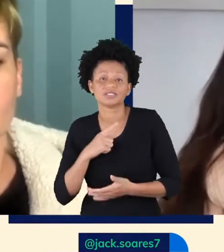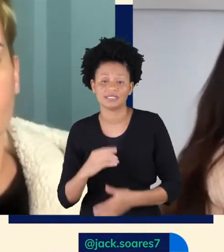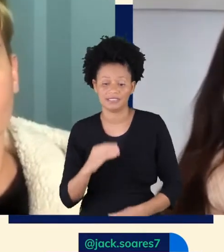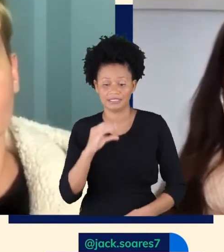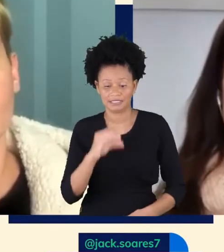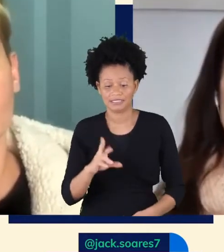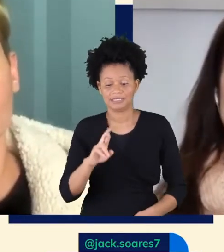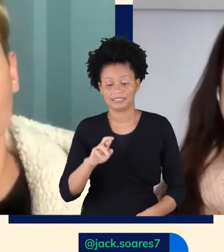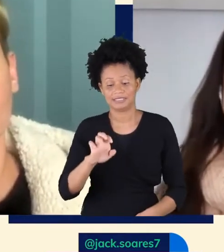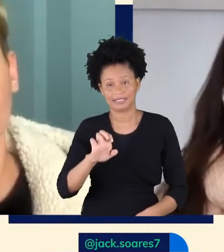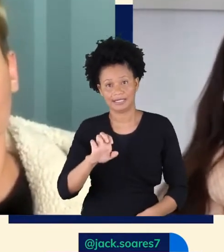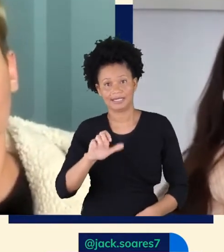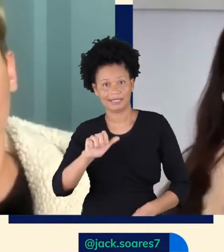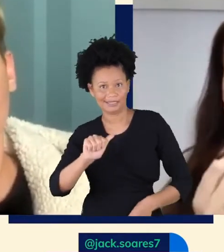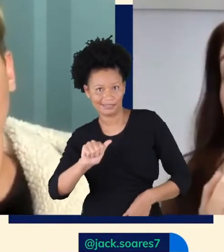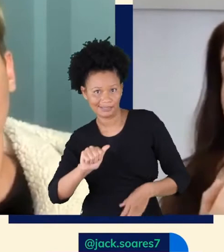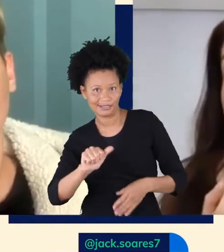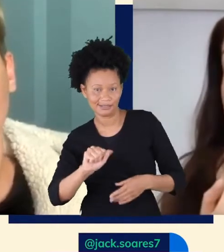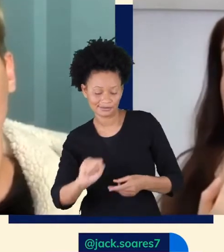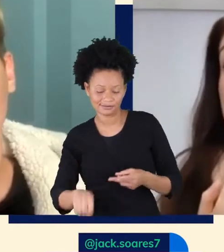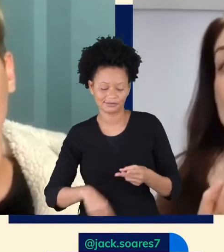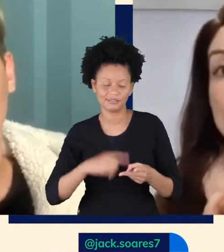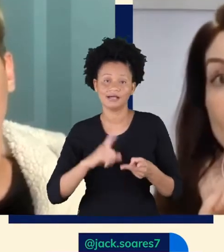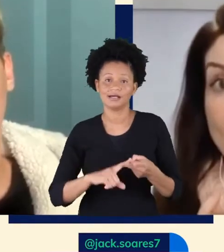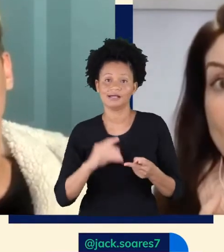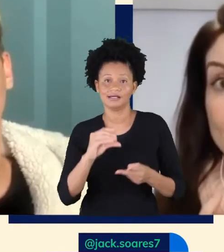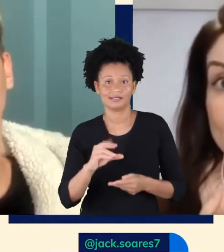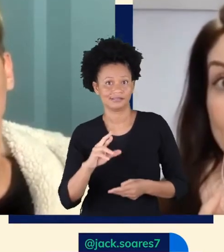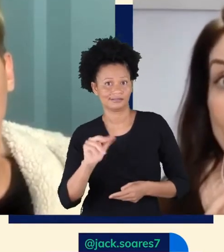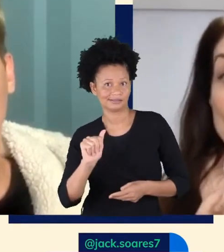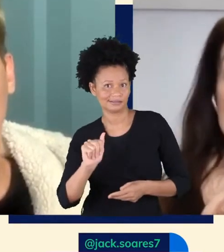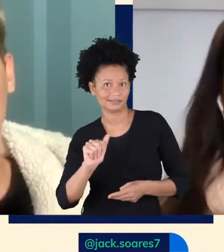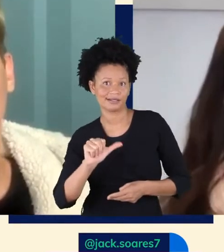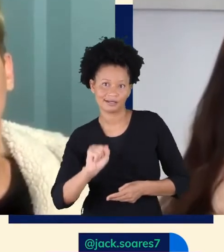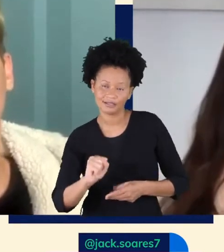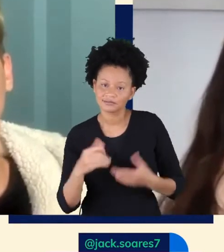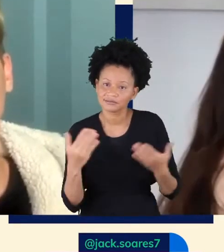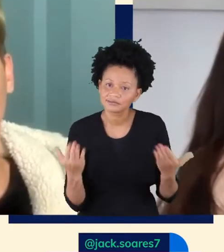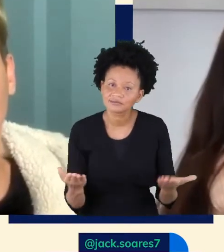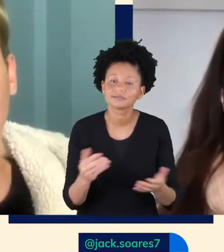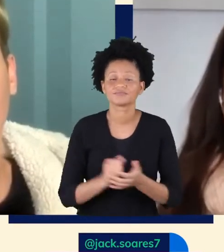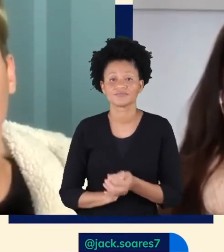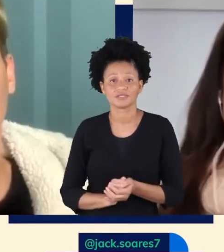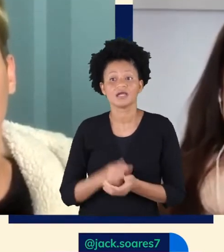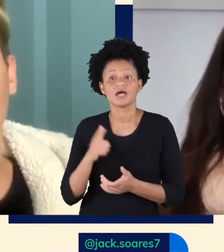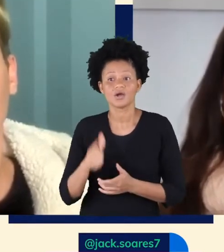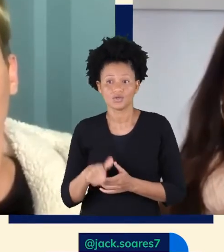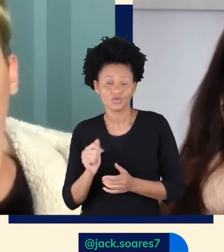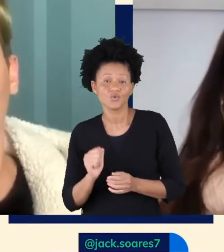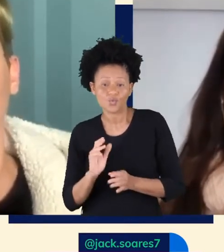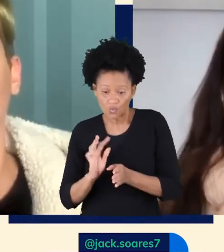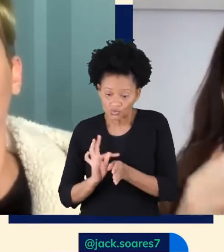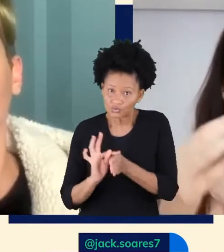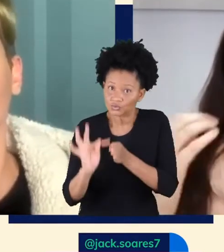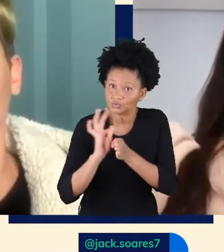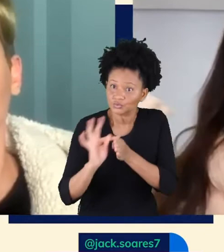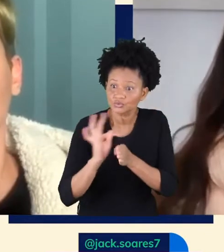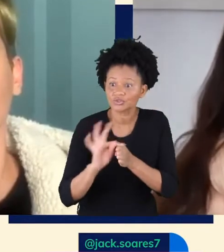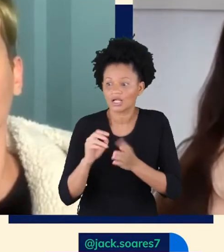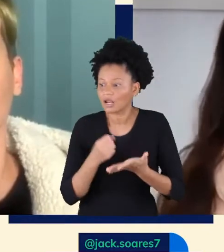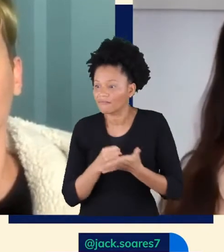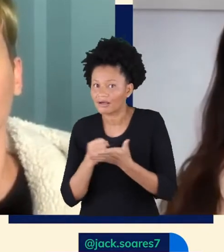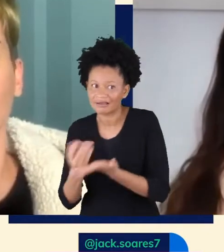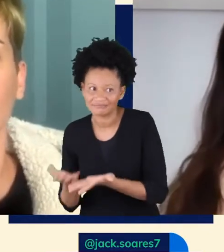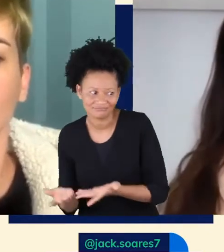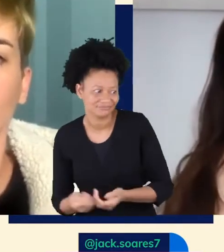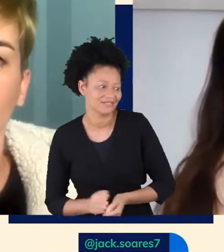também pode buscar ajuda, a gente tem CREAS, CRAS, tá? Gente, conselho tutelar não é só para fazer denúncia. Se você também não